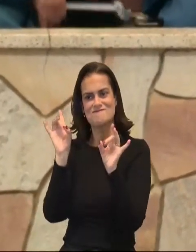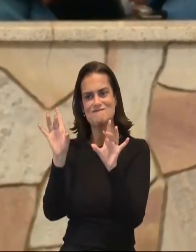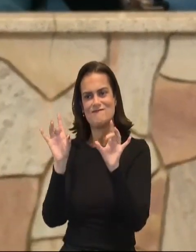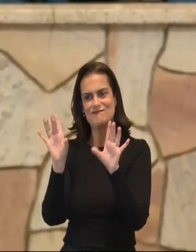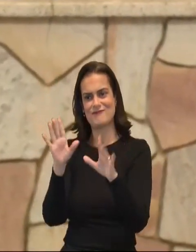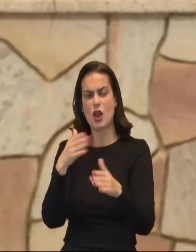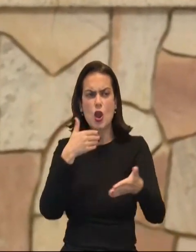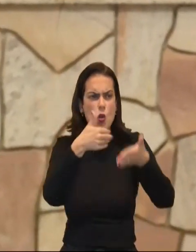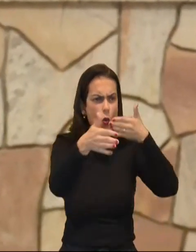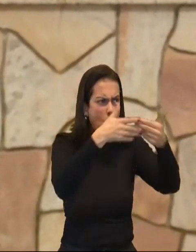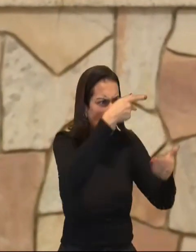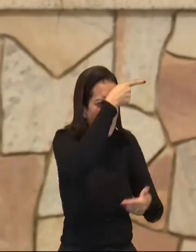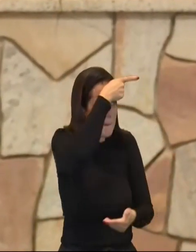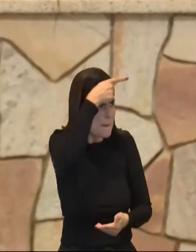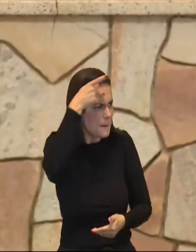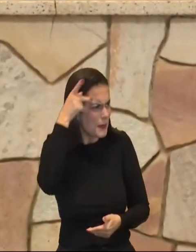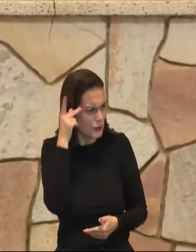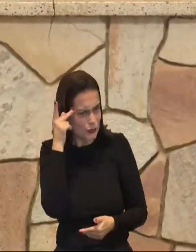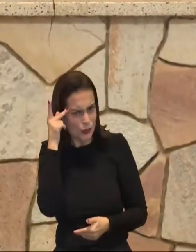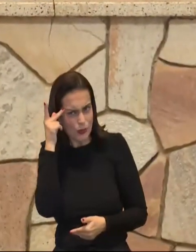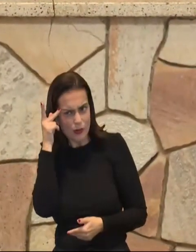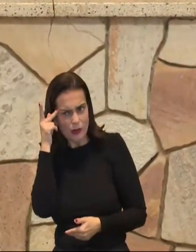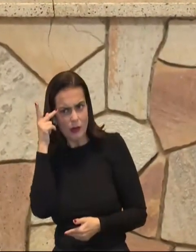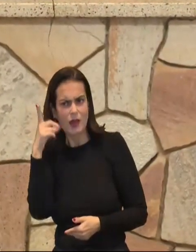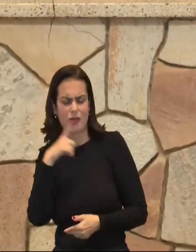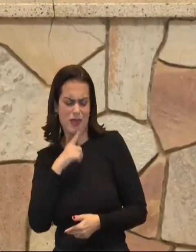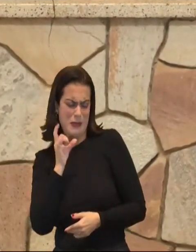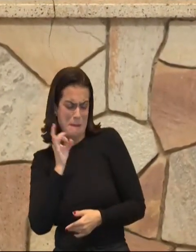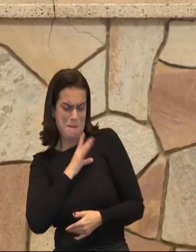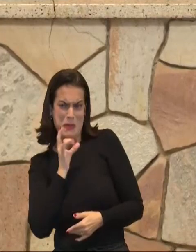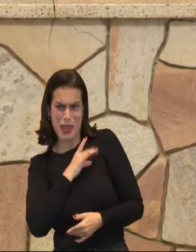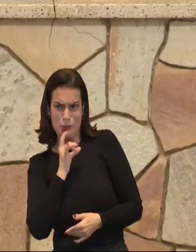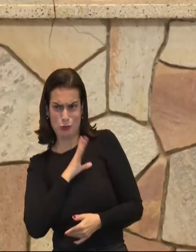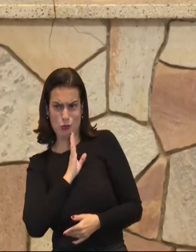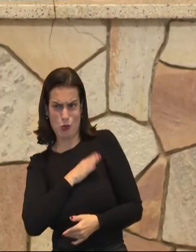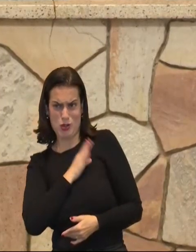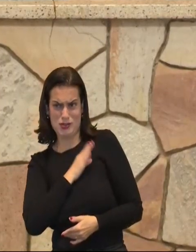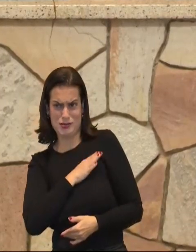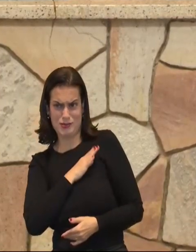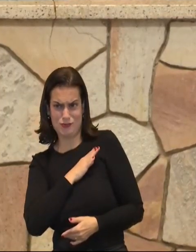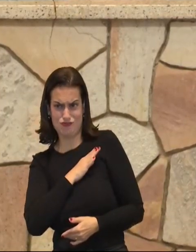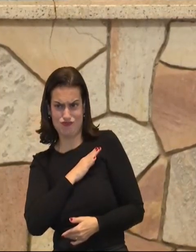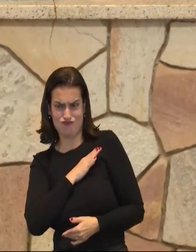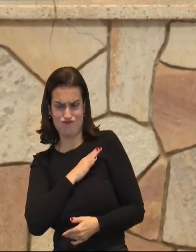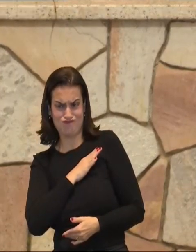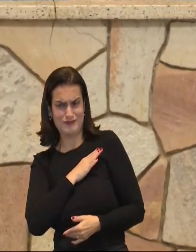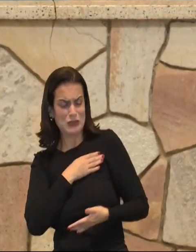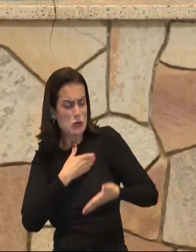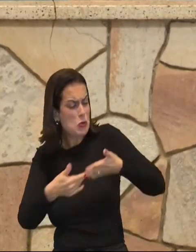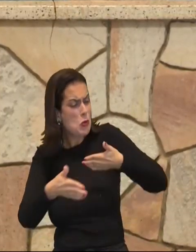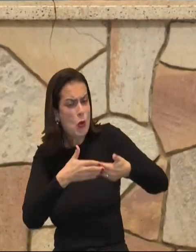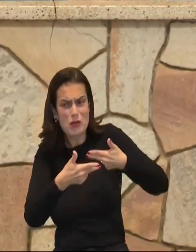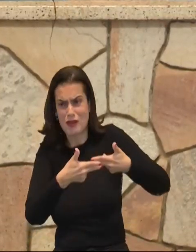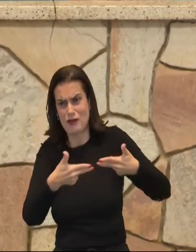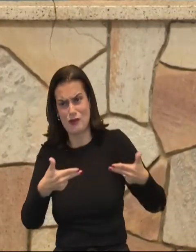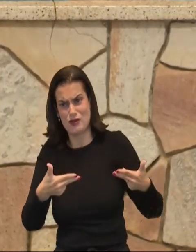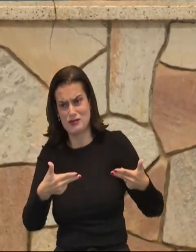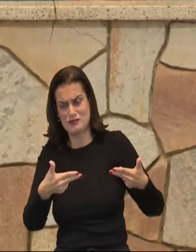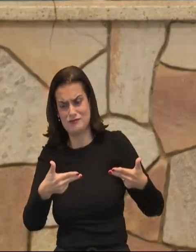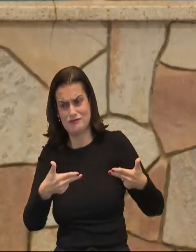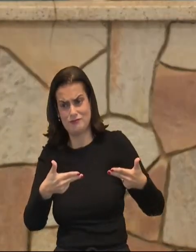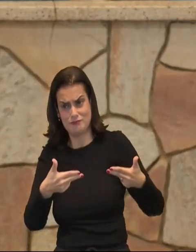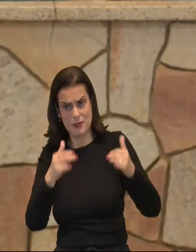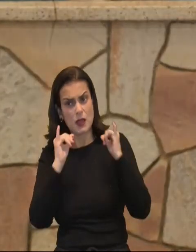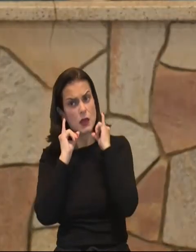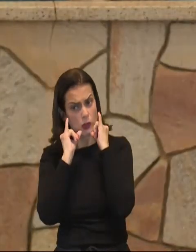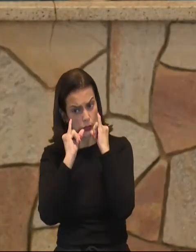Qualquer pessoa que esteja abrigando um temor, medo no seu coração por qualquer circunstância. Eu